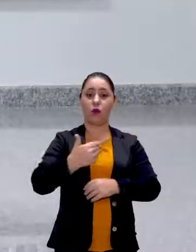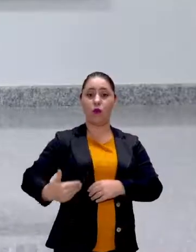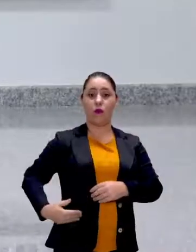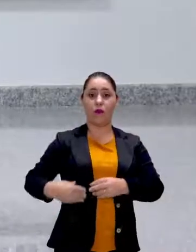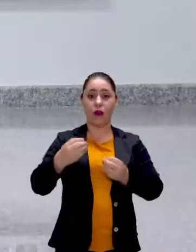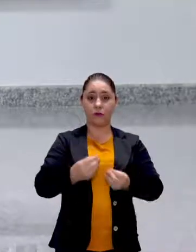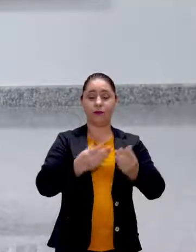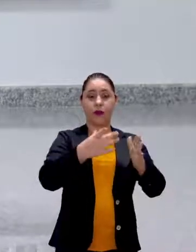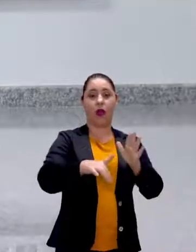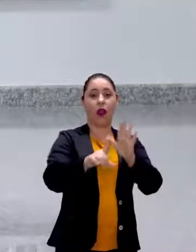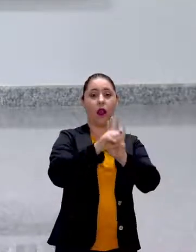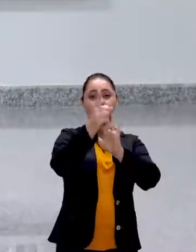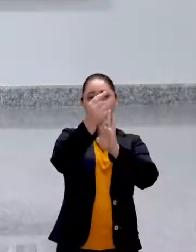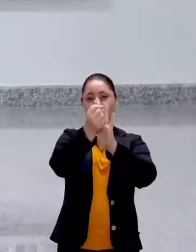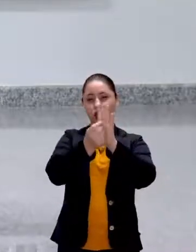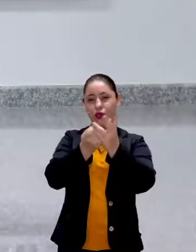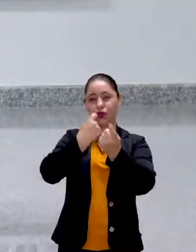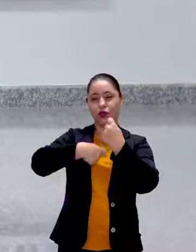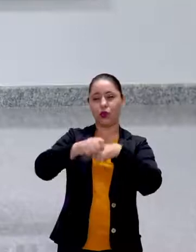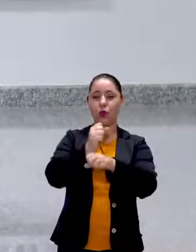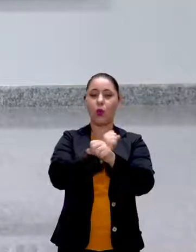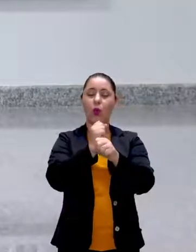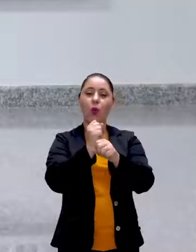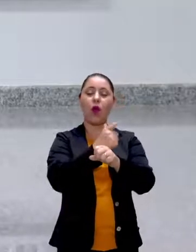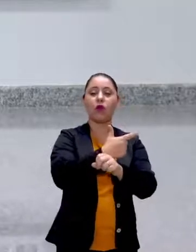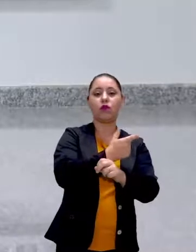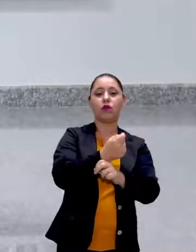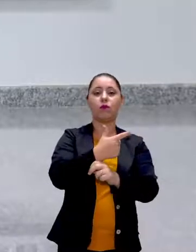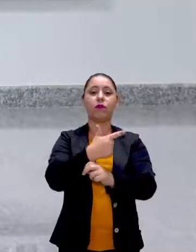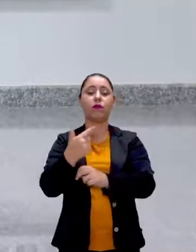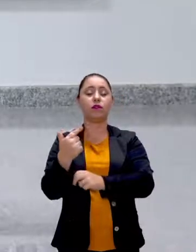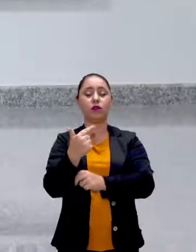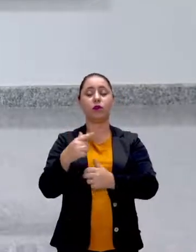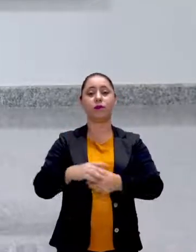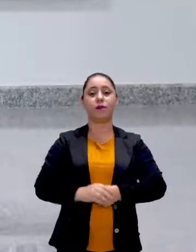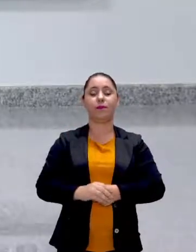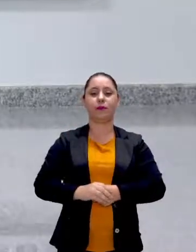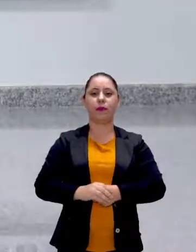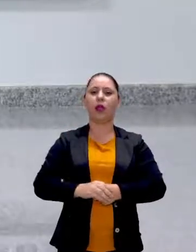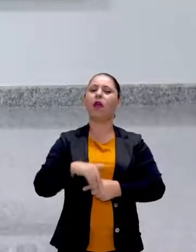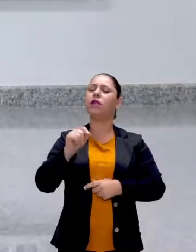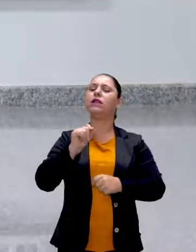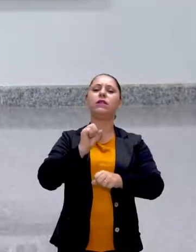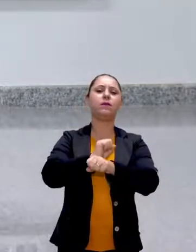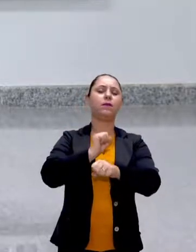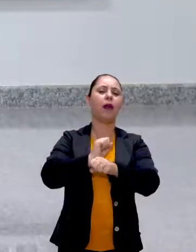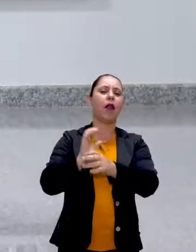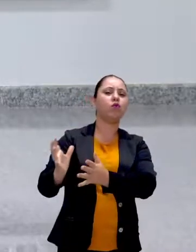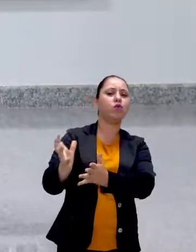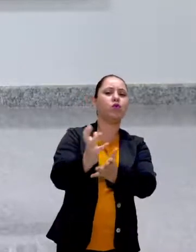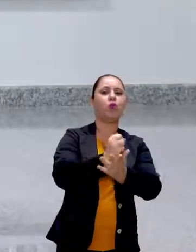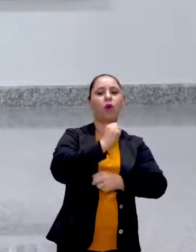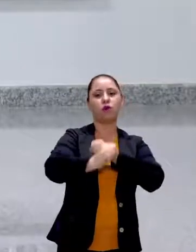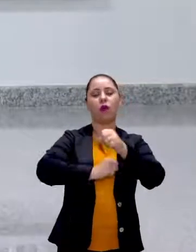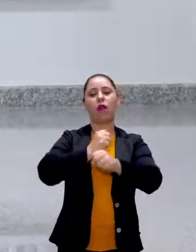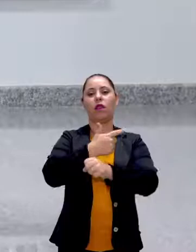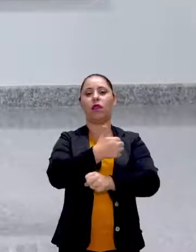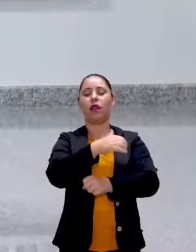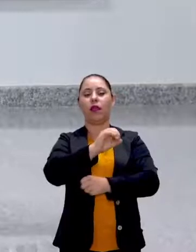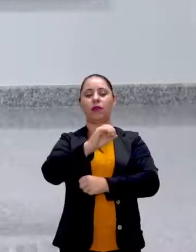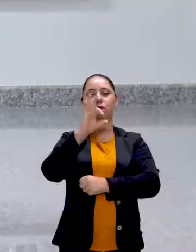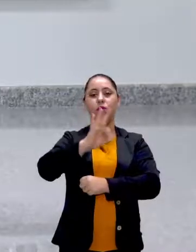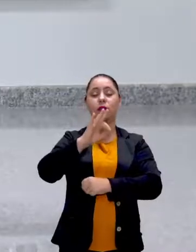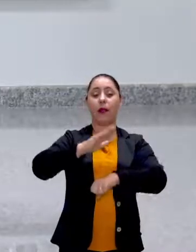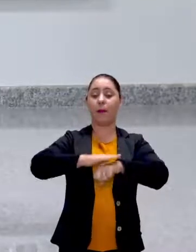Olá, o governo entregou a Lei de Diretrizes Orçamentárias para 2022 e prevê arrecadar no ano que